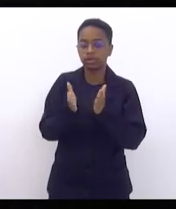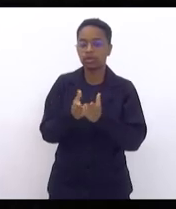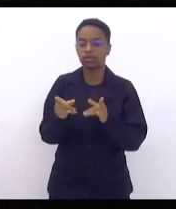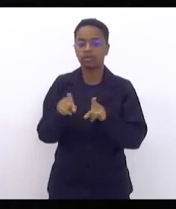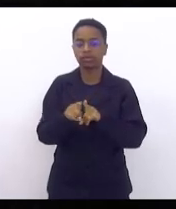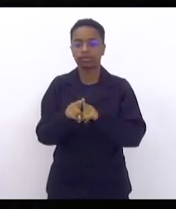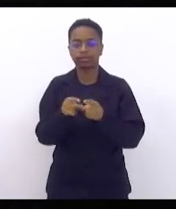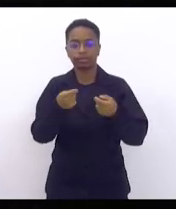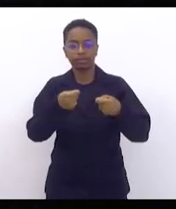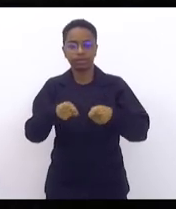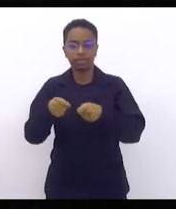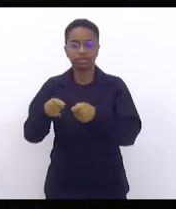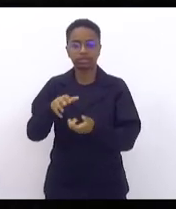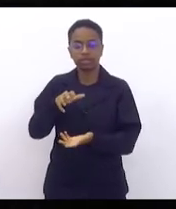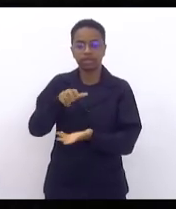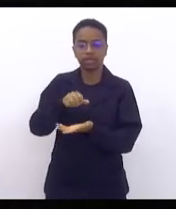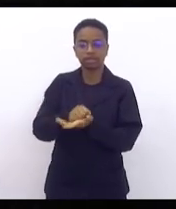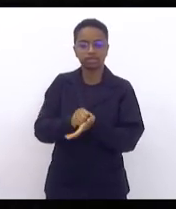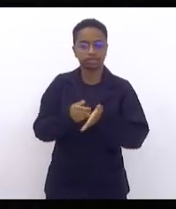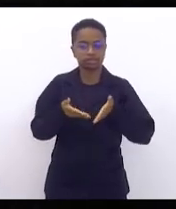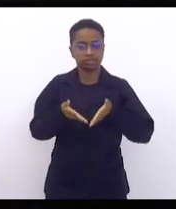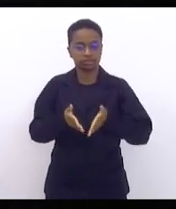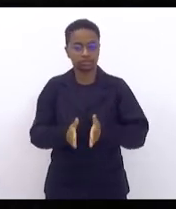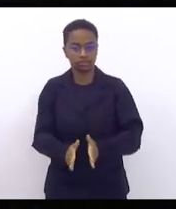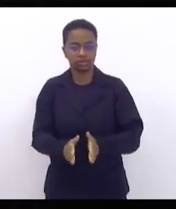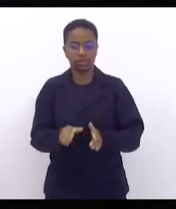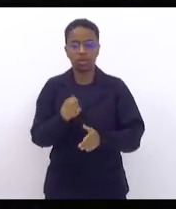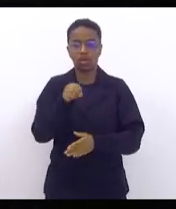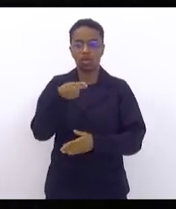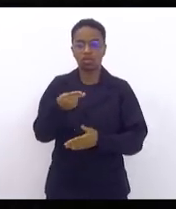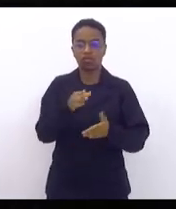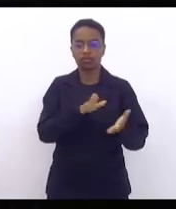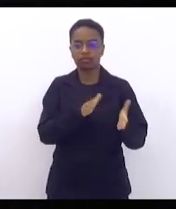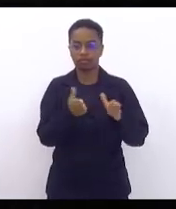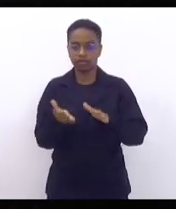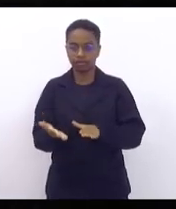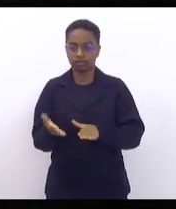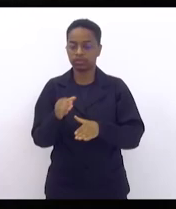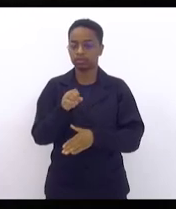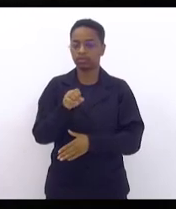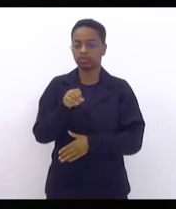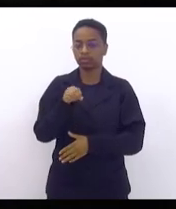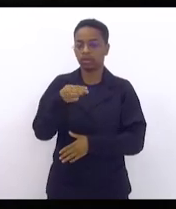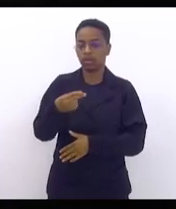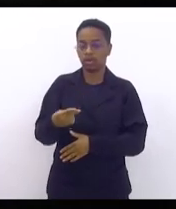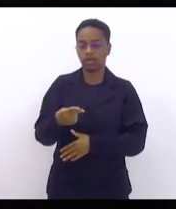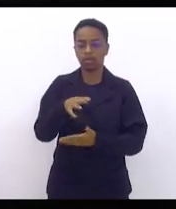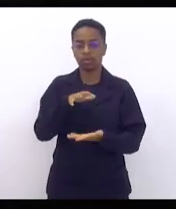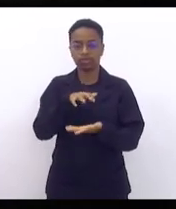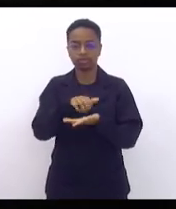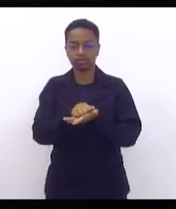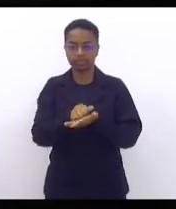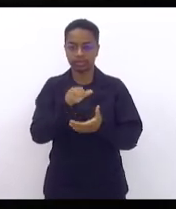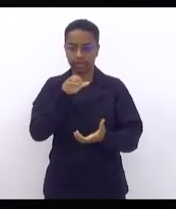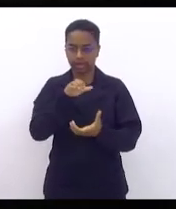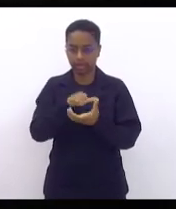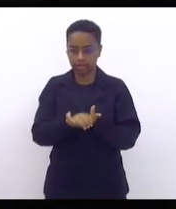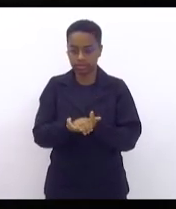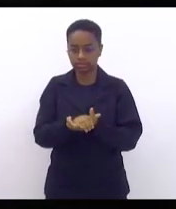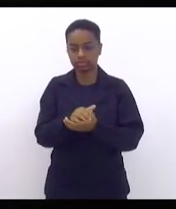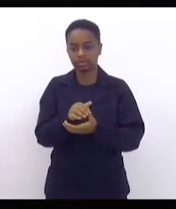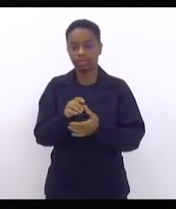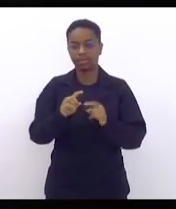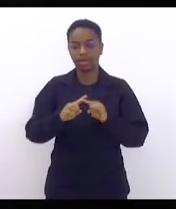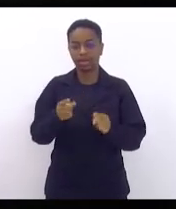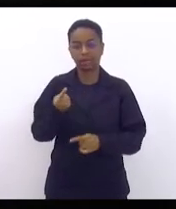um registro de nascimento um óbito não é uma certidão de casamento para estar se